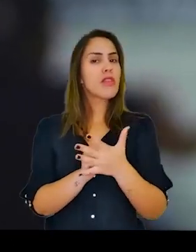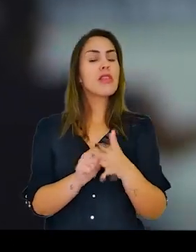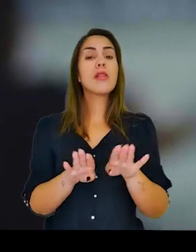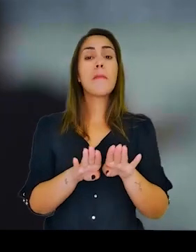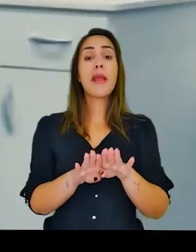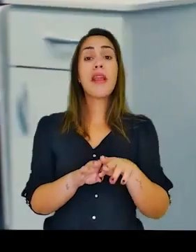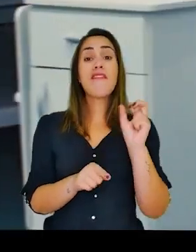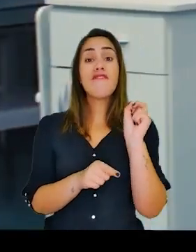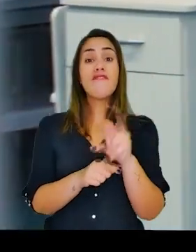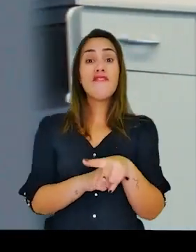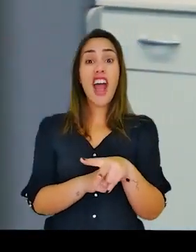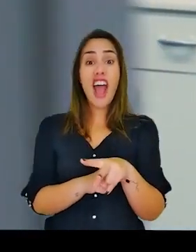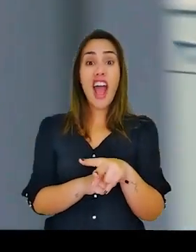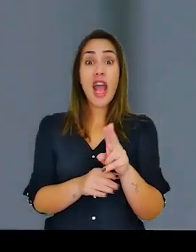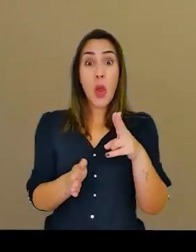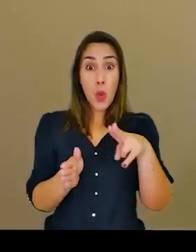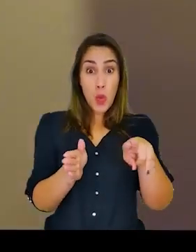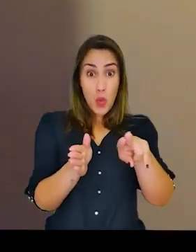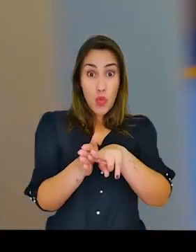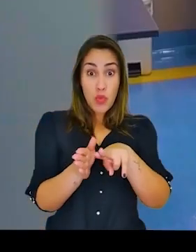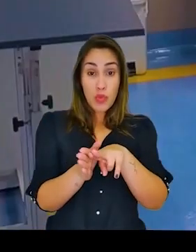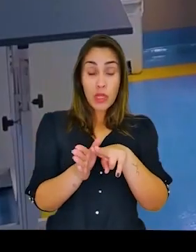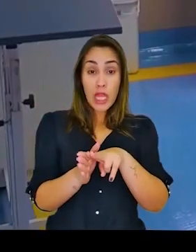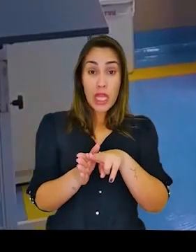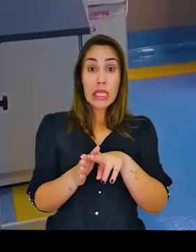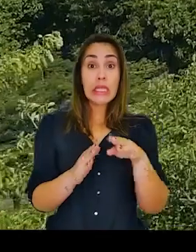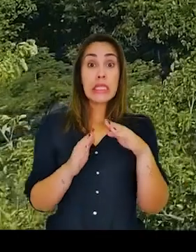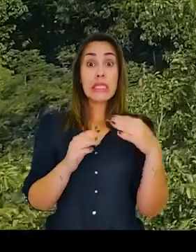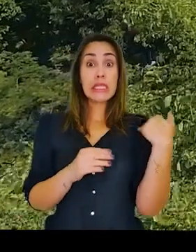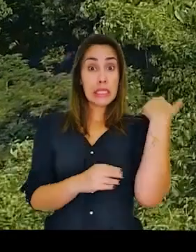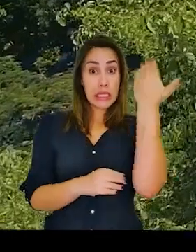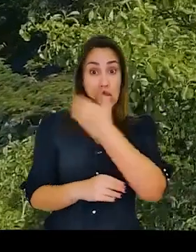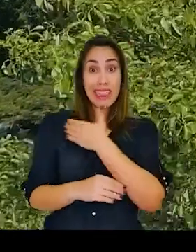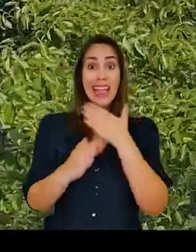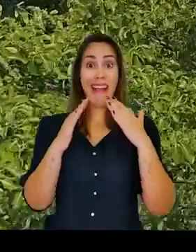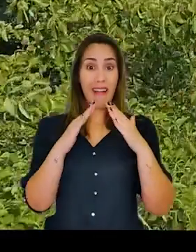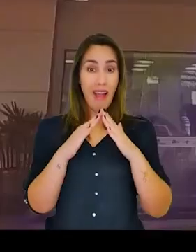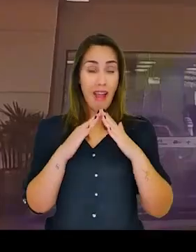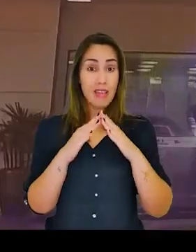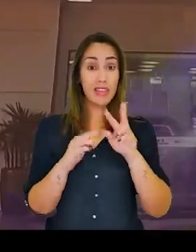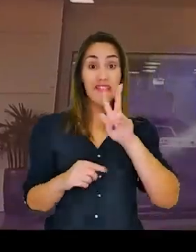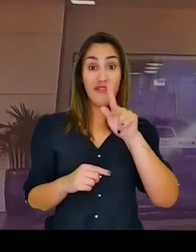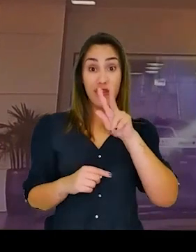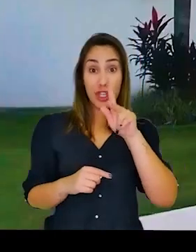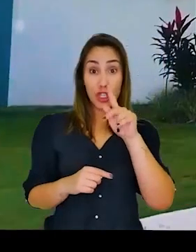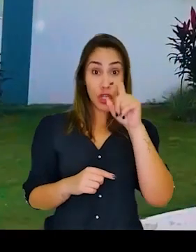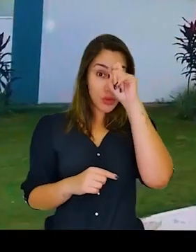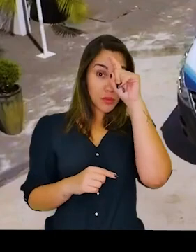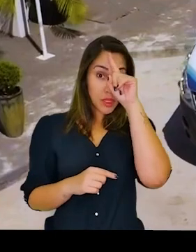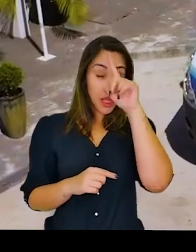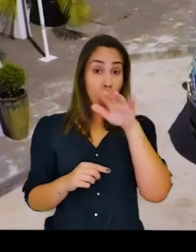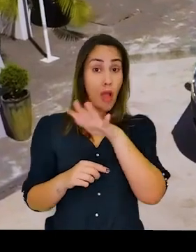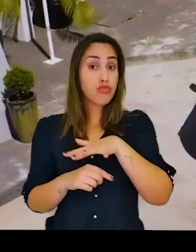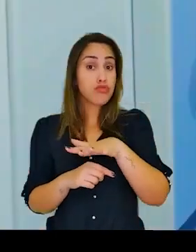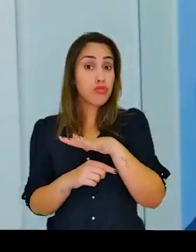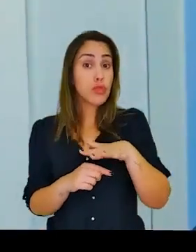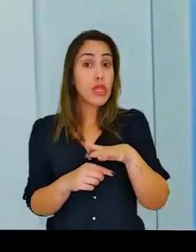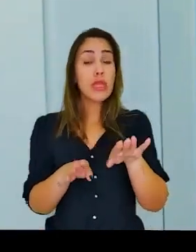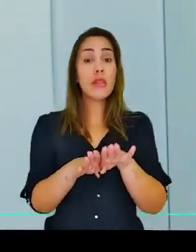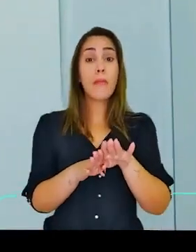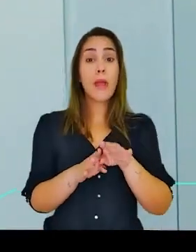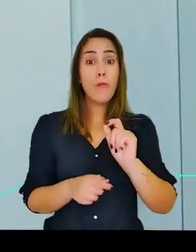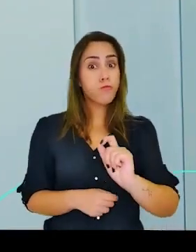o Covid. Abriu também novas enfermarias e UTIs no Hospital Estadual Santa Casa, no Metropolitano e nos hospitais regionais.